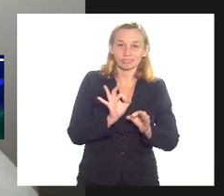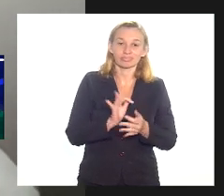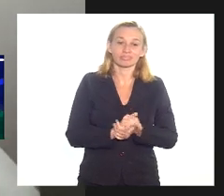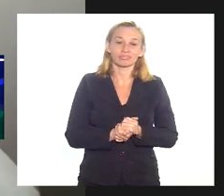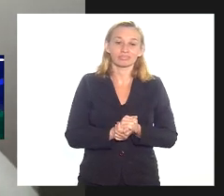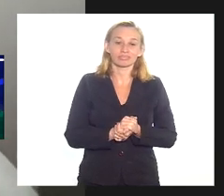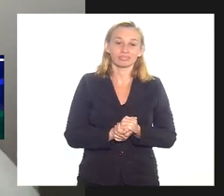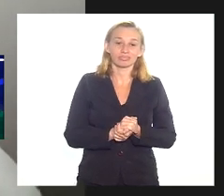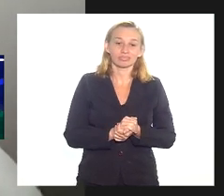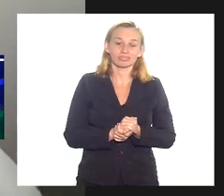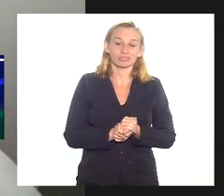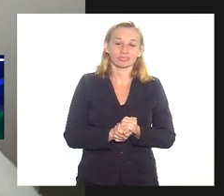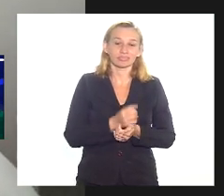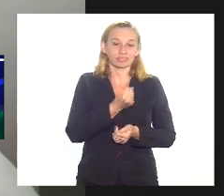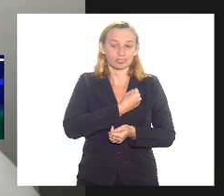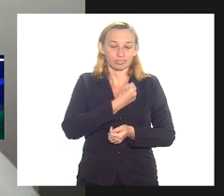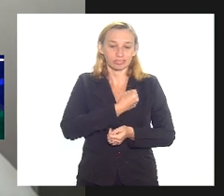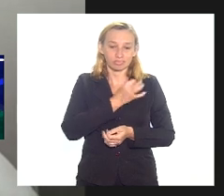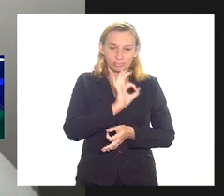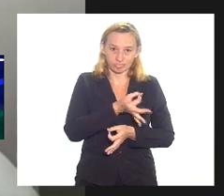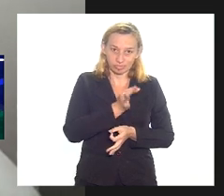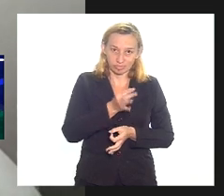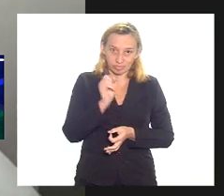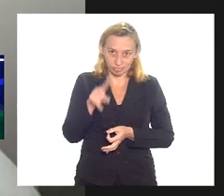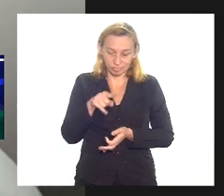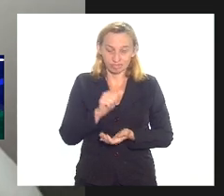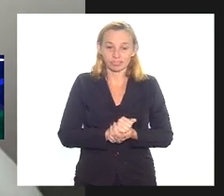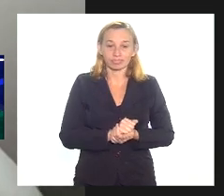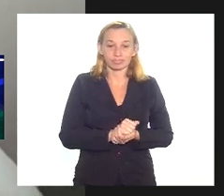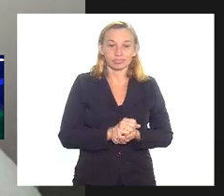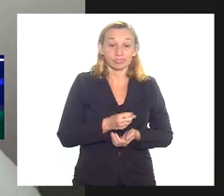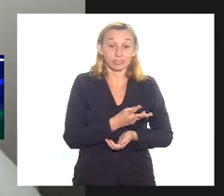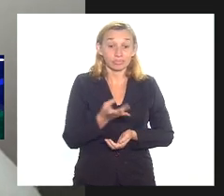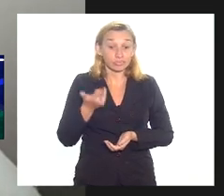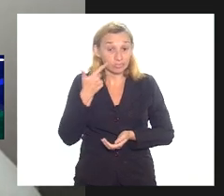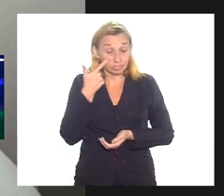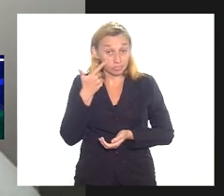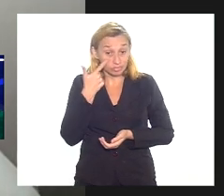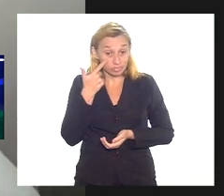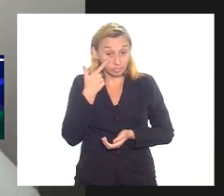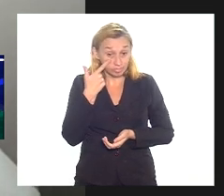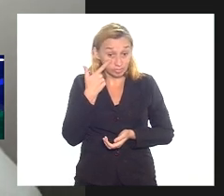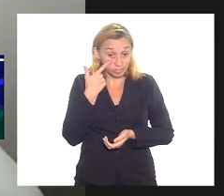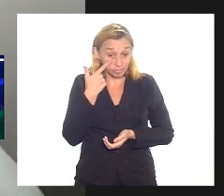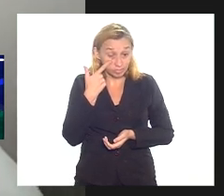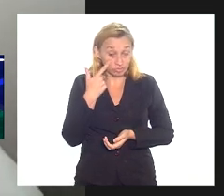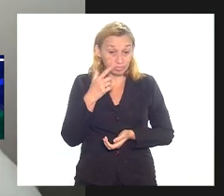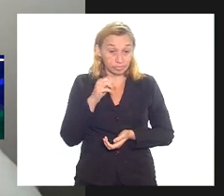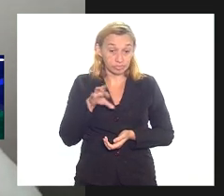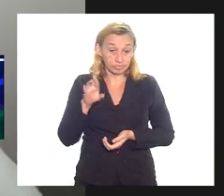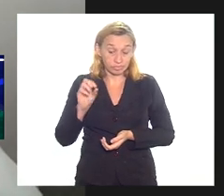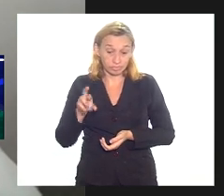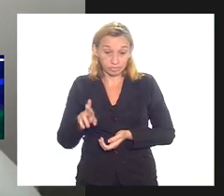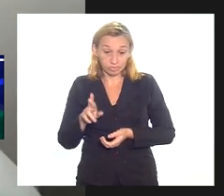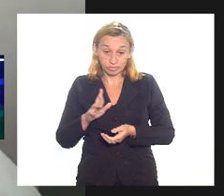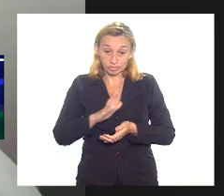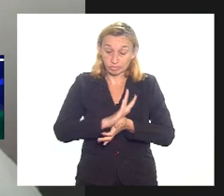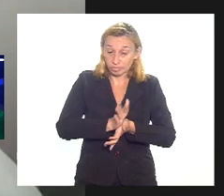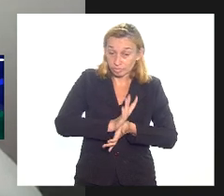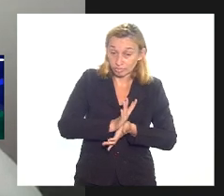sobre dados estatísticos, né? Quando a gente vê o censo sendo destruído,